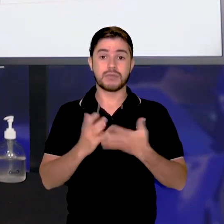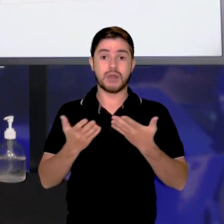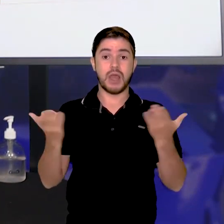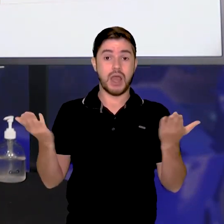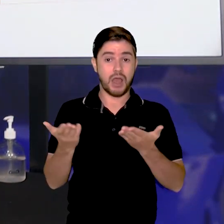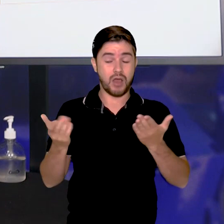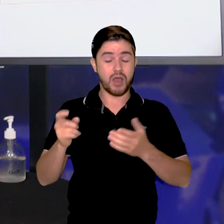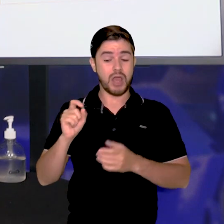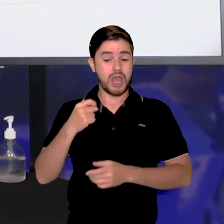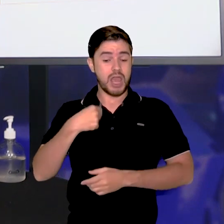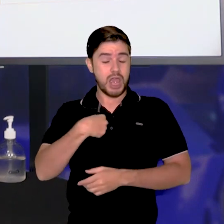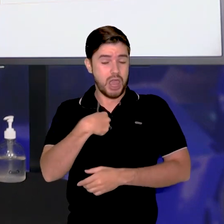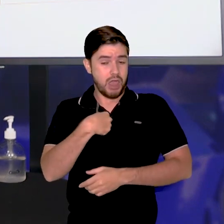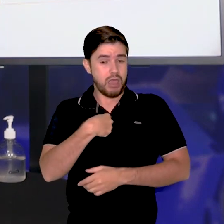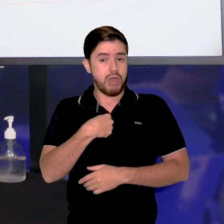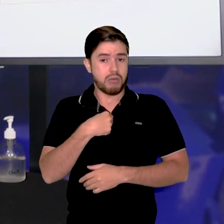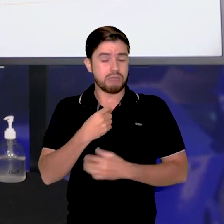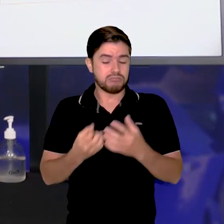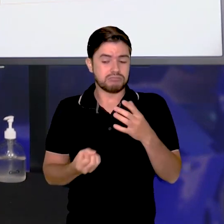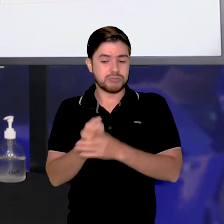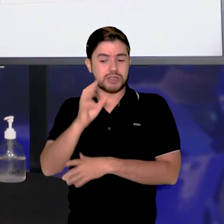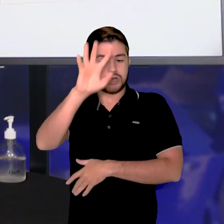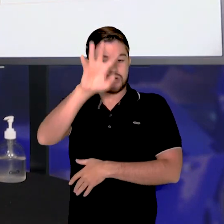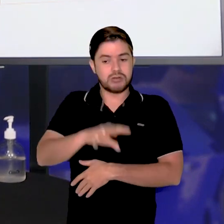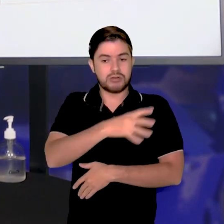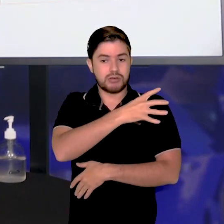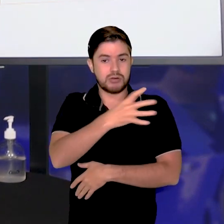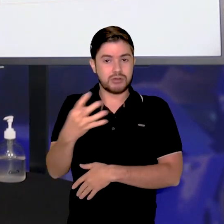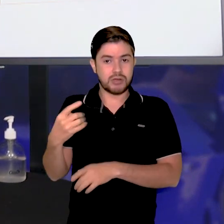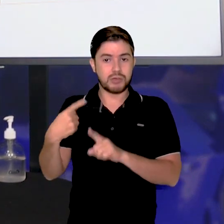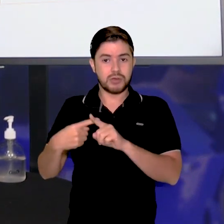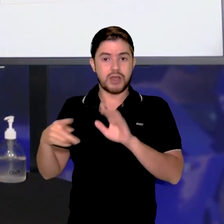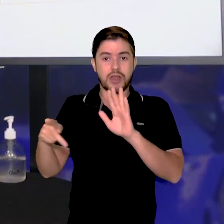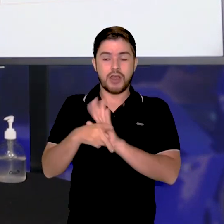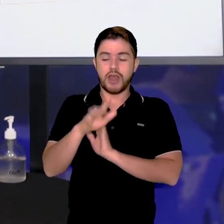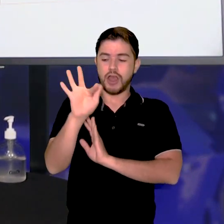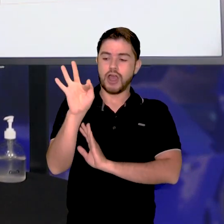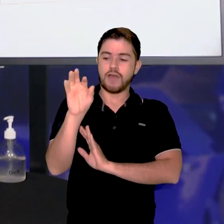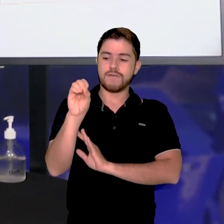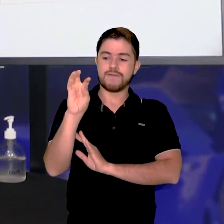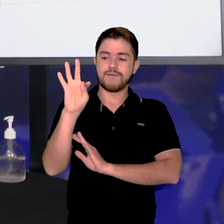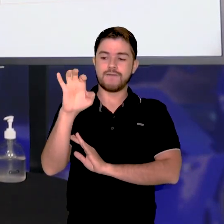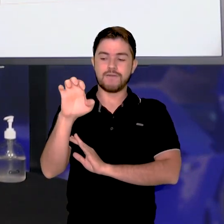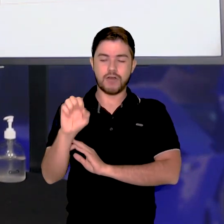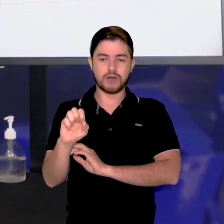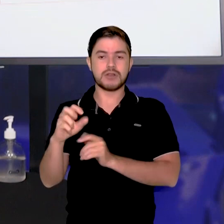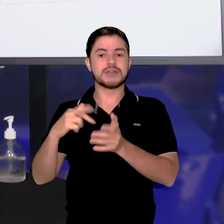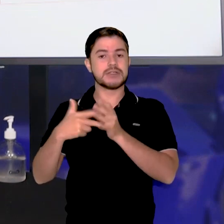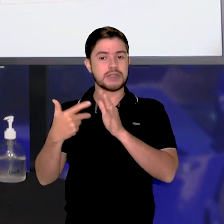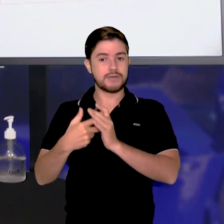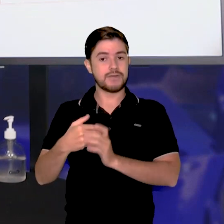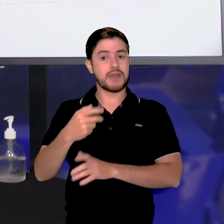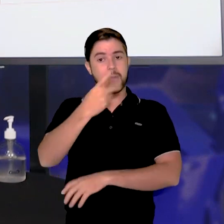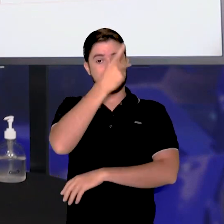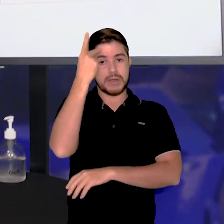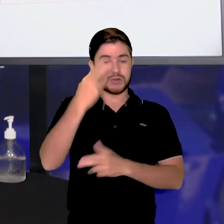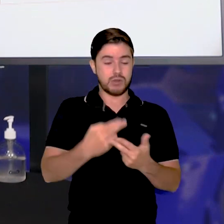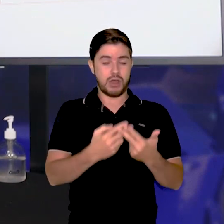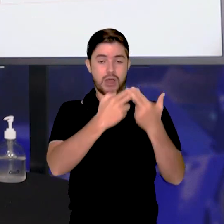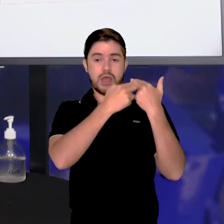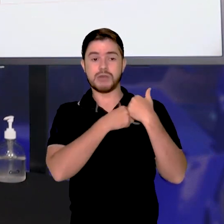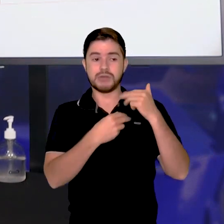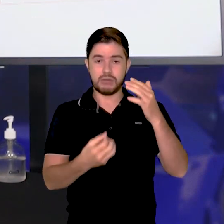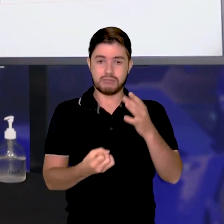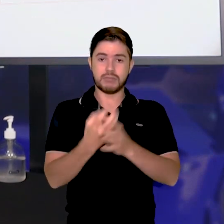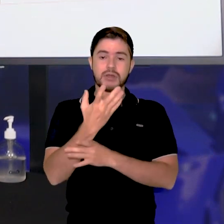eu. Então, quem é a fonte? A fonte é o próprio pesquisador, tá bom? Então, não esqueçam, quando vocês fizerem a pesquisa de vocês e forem construir